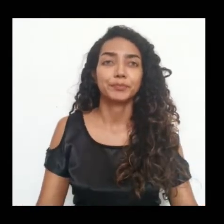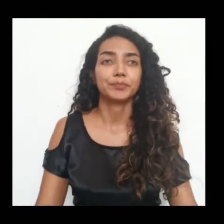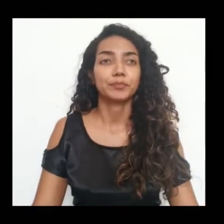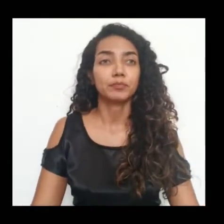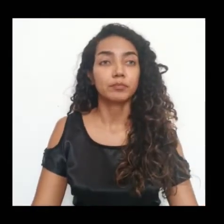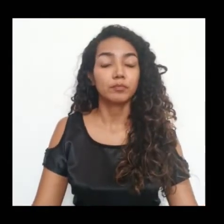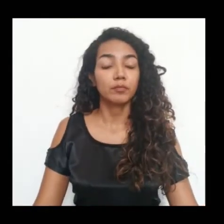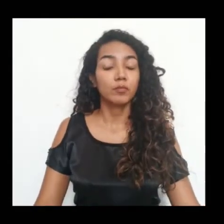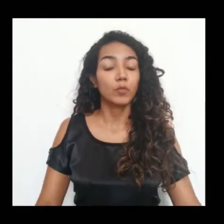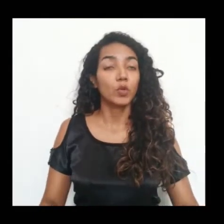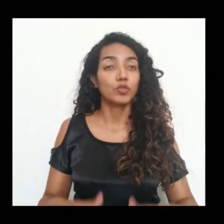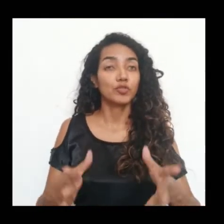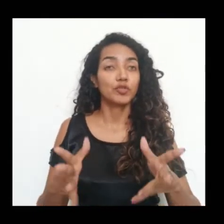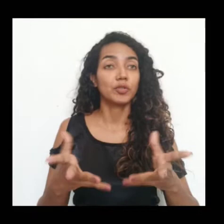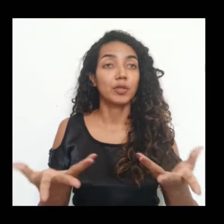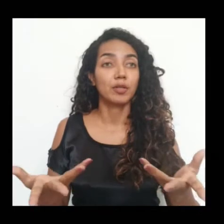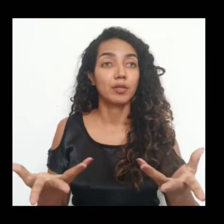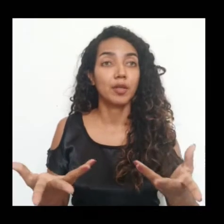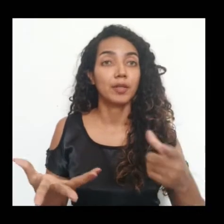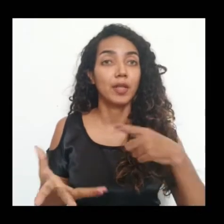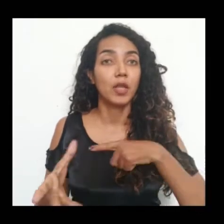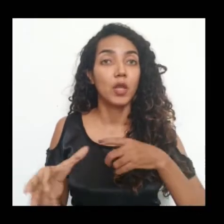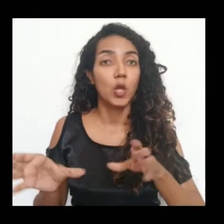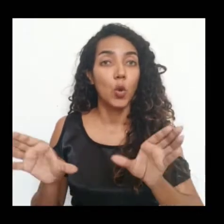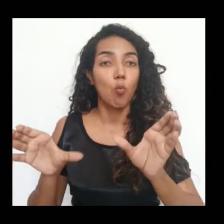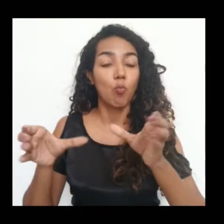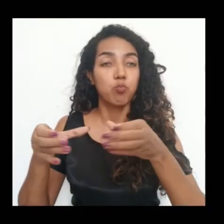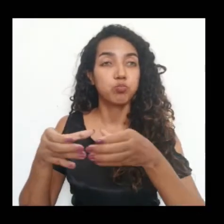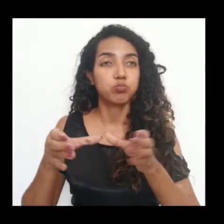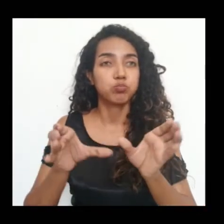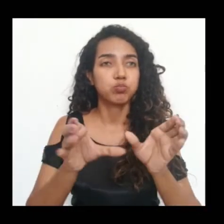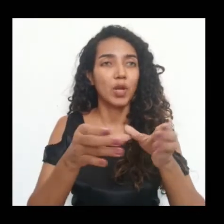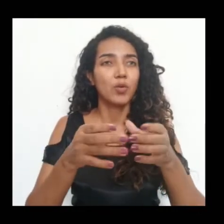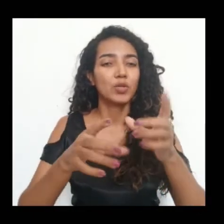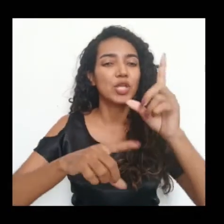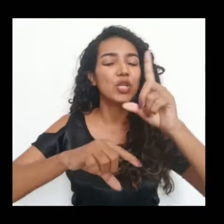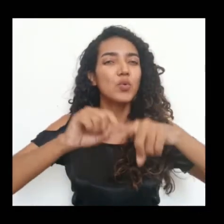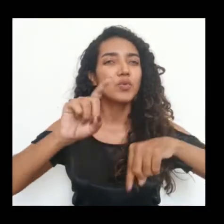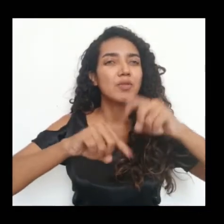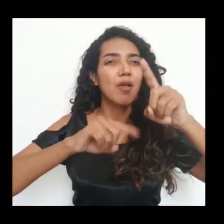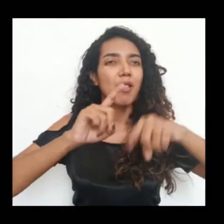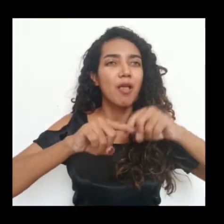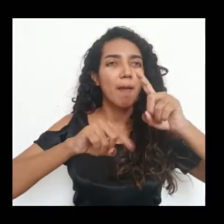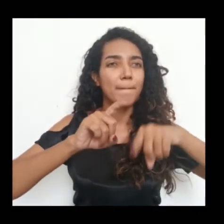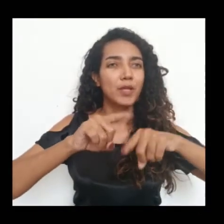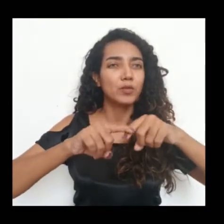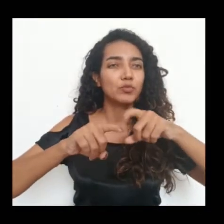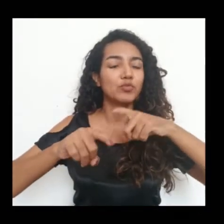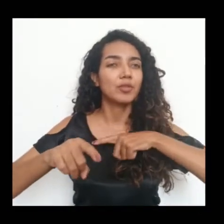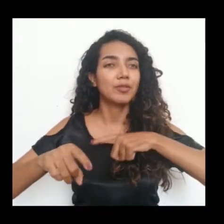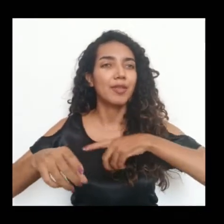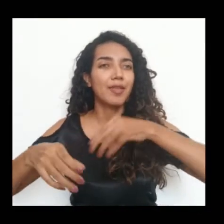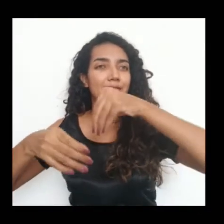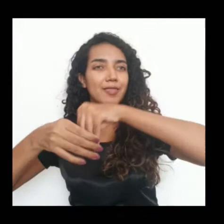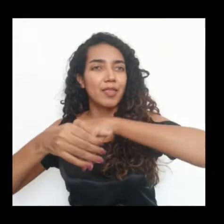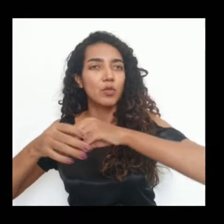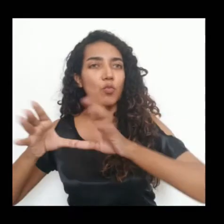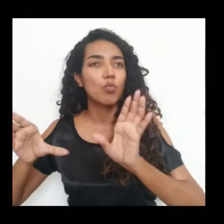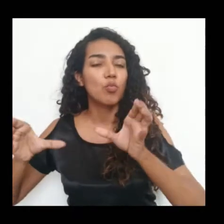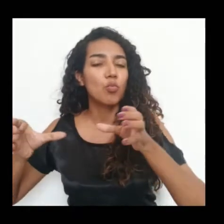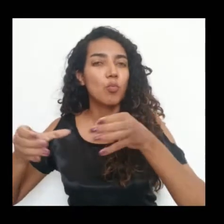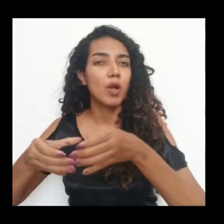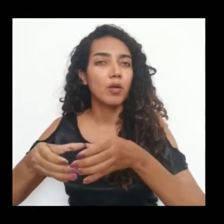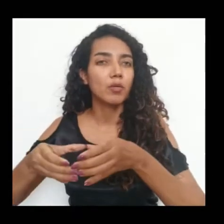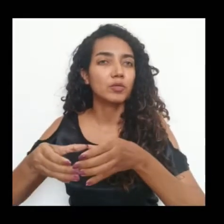declara um pacote e os elementos daquele pacote eles